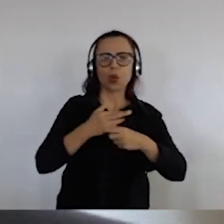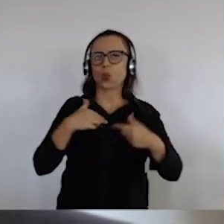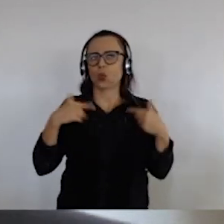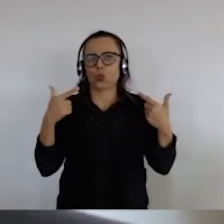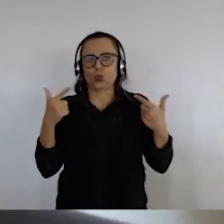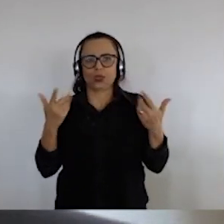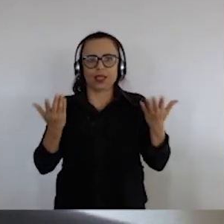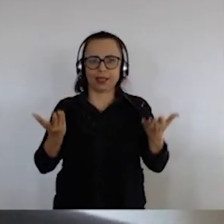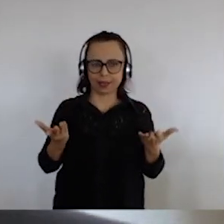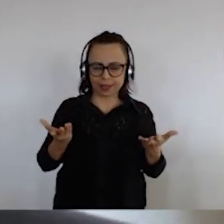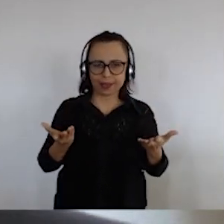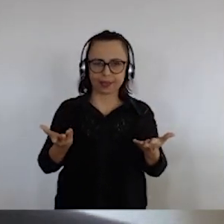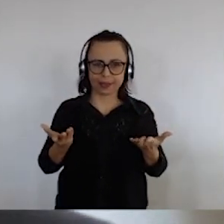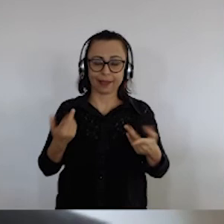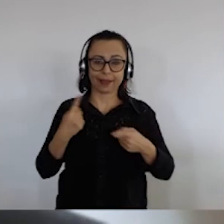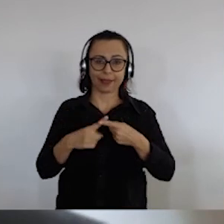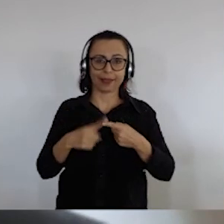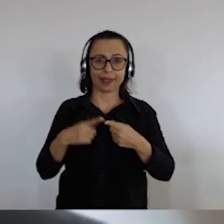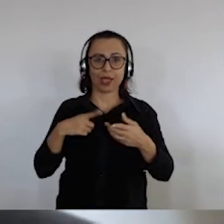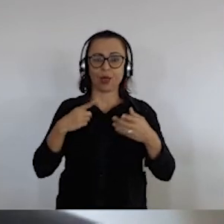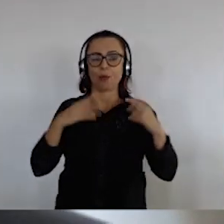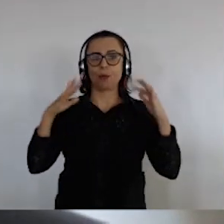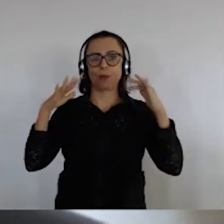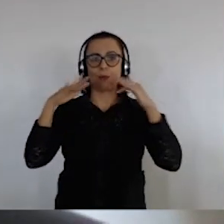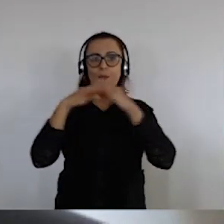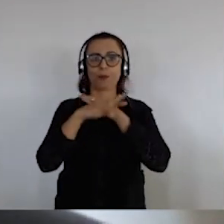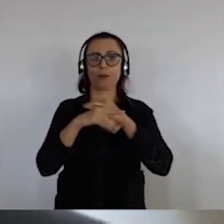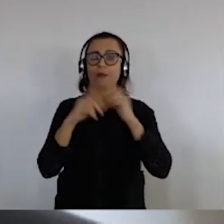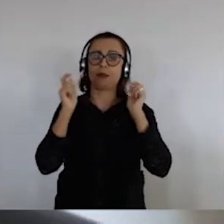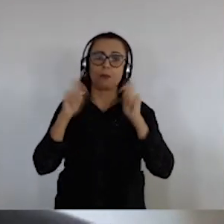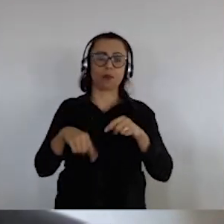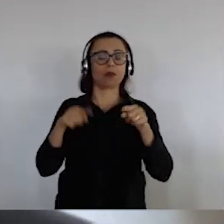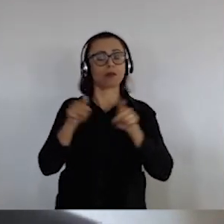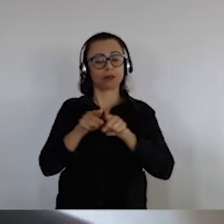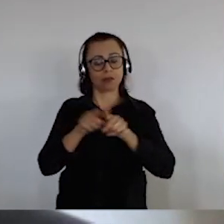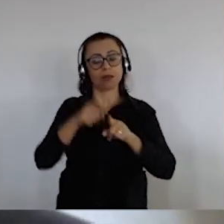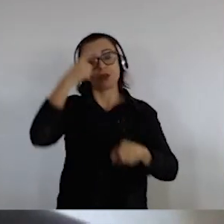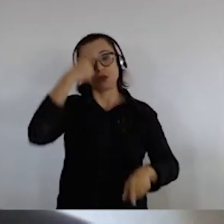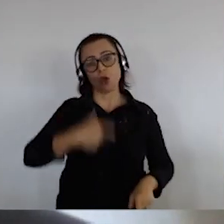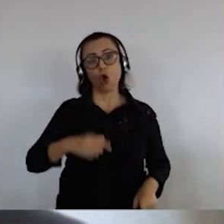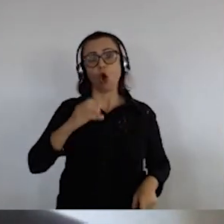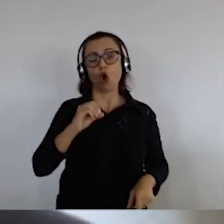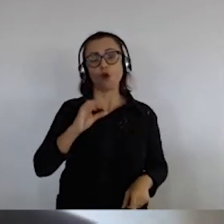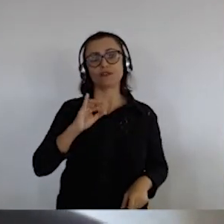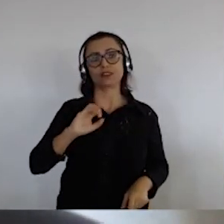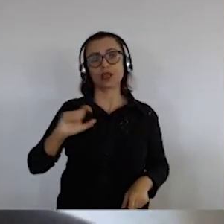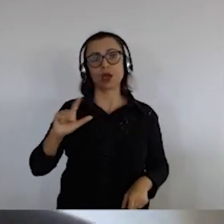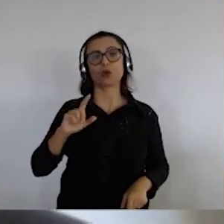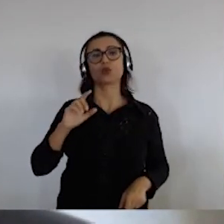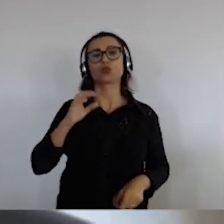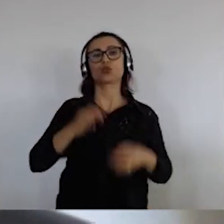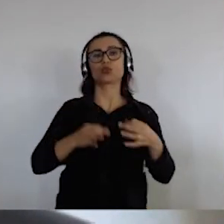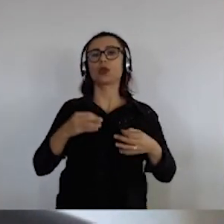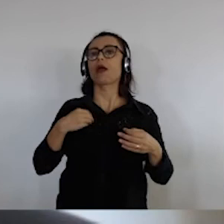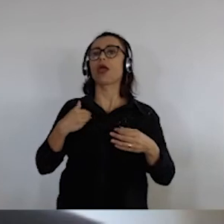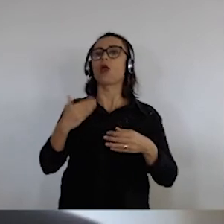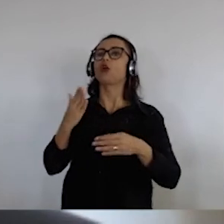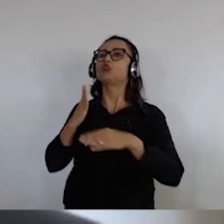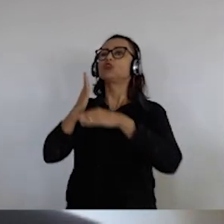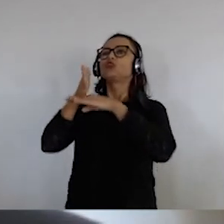que o impedimento de aglomeração vale para todos, inclusive para os oficiais de justiça, ao cumprir as